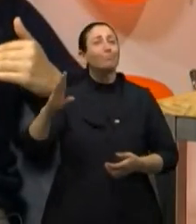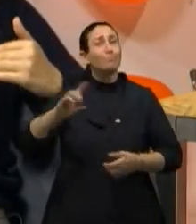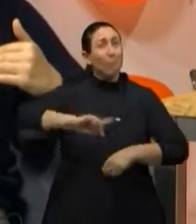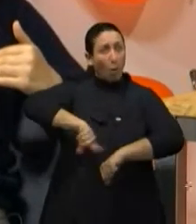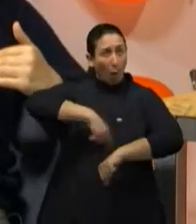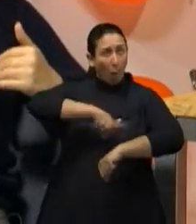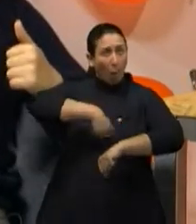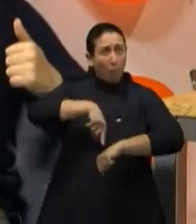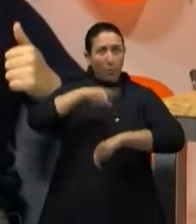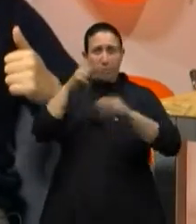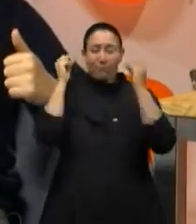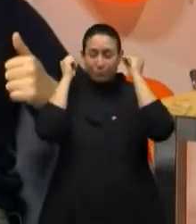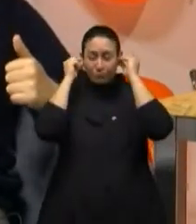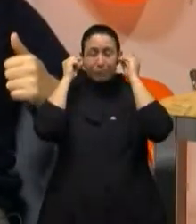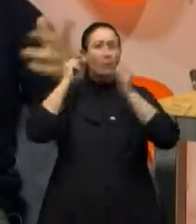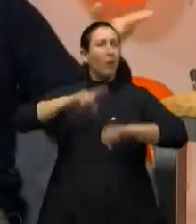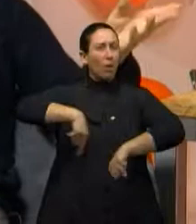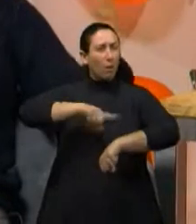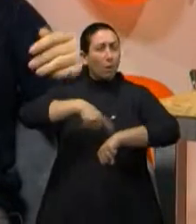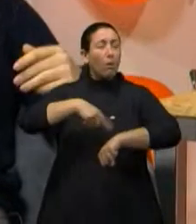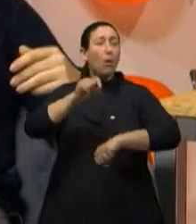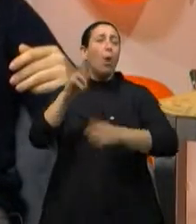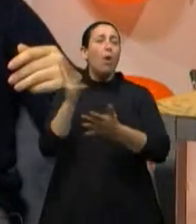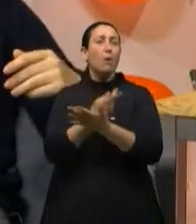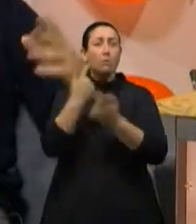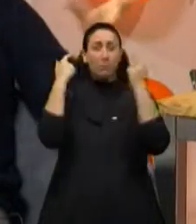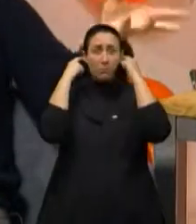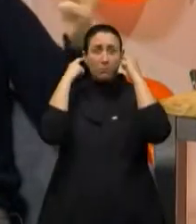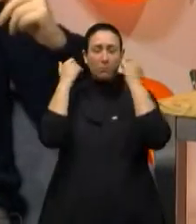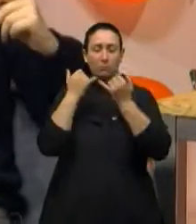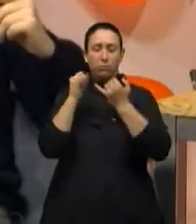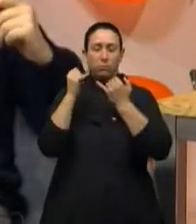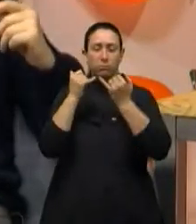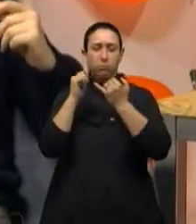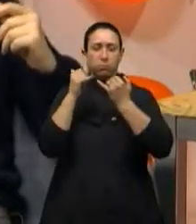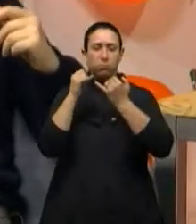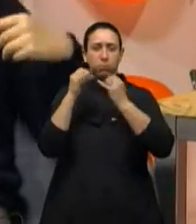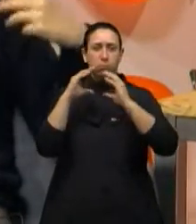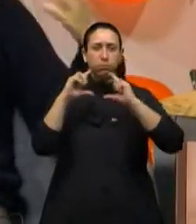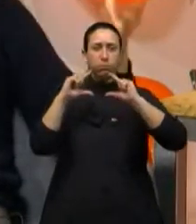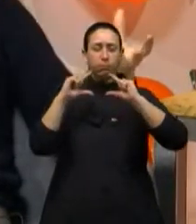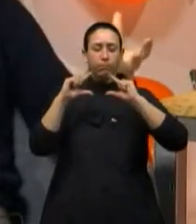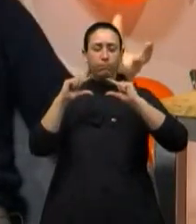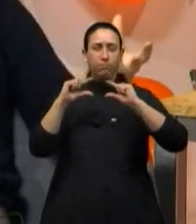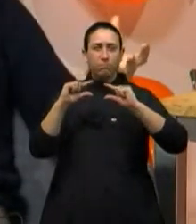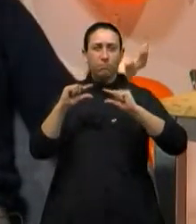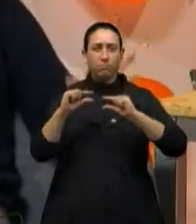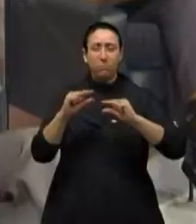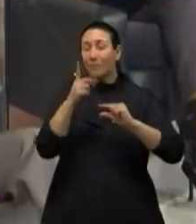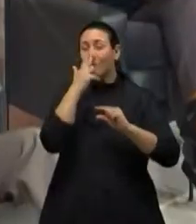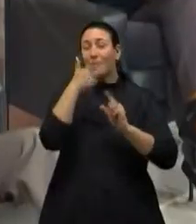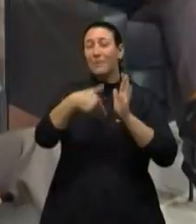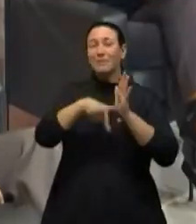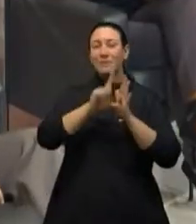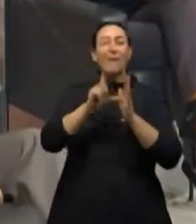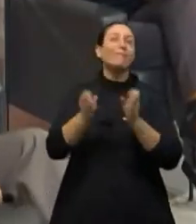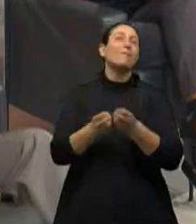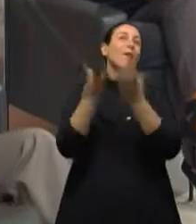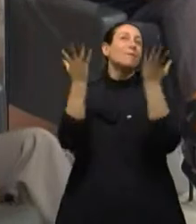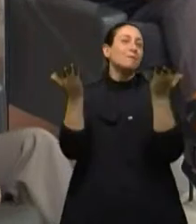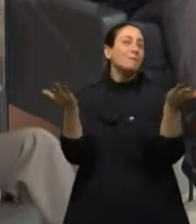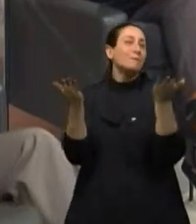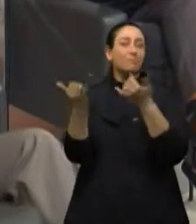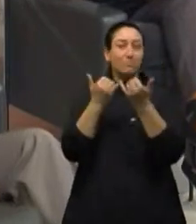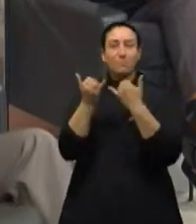que tu fica assim tu começa a induzir e a perda auditiva que a gente tava conversando antes da festa né exatamente vai numa festa a gente